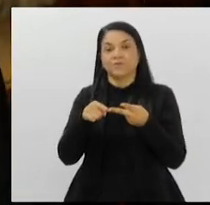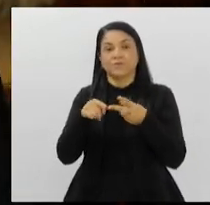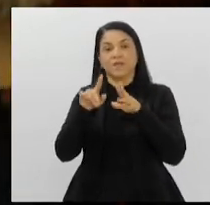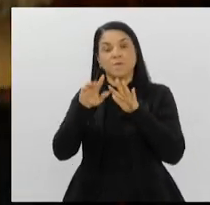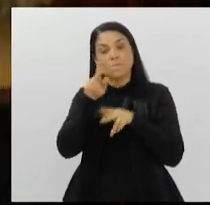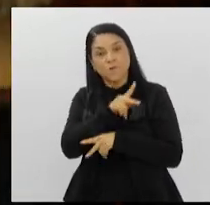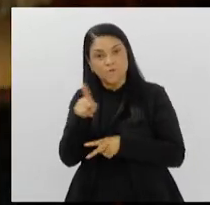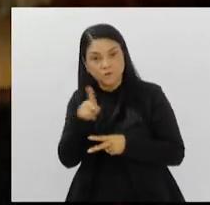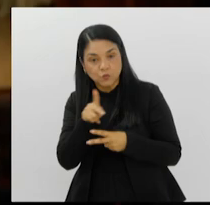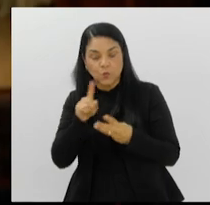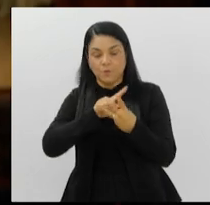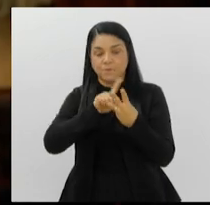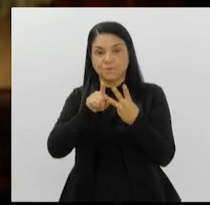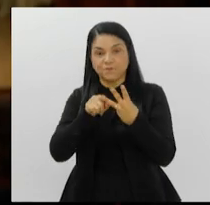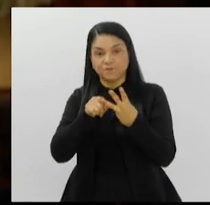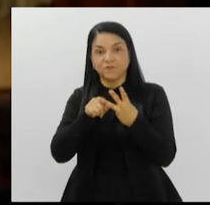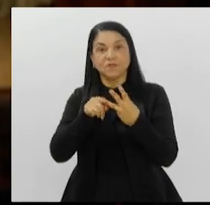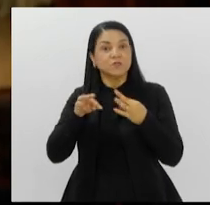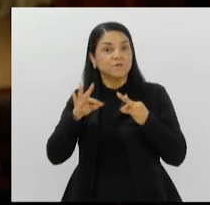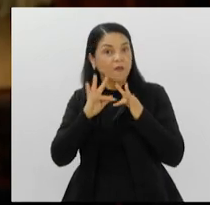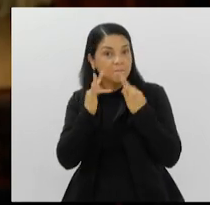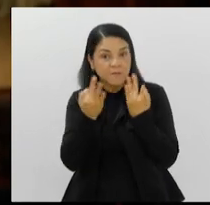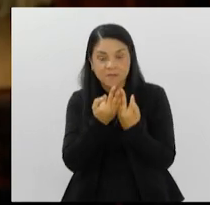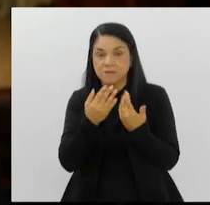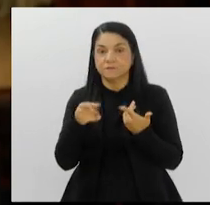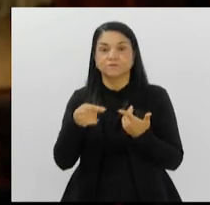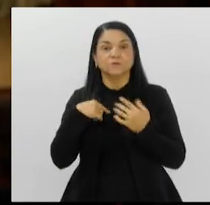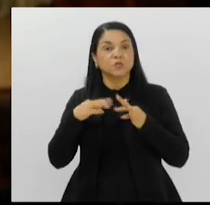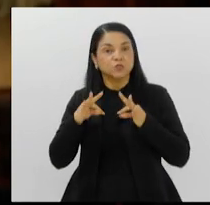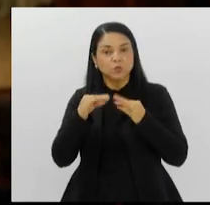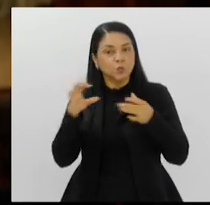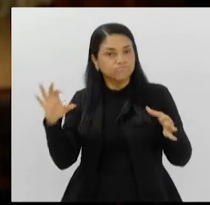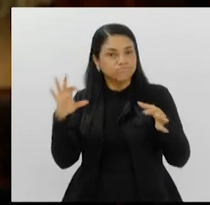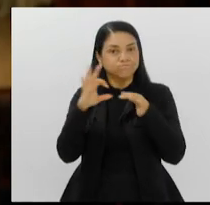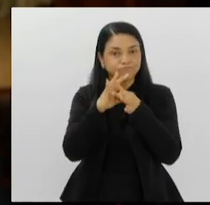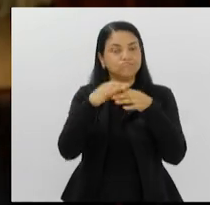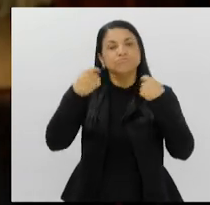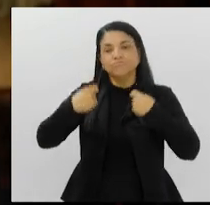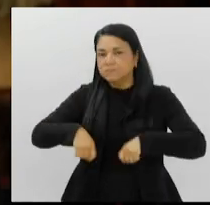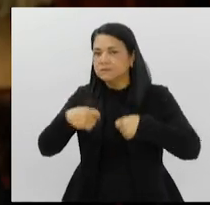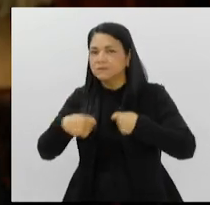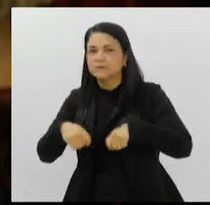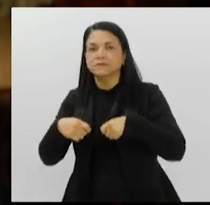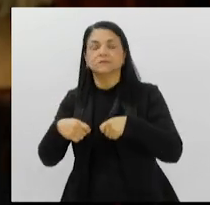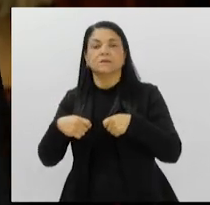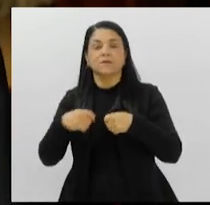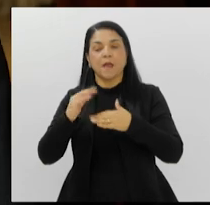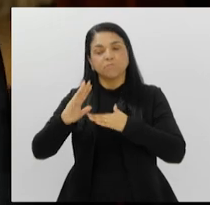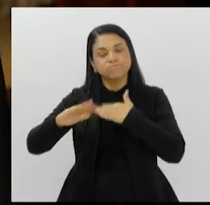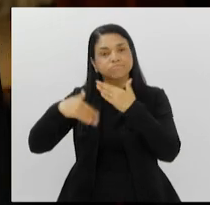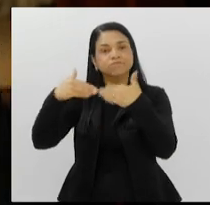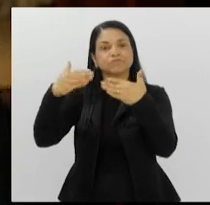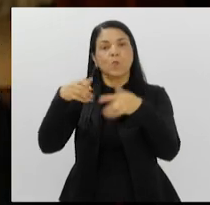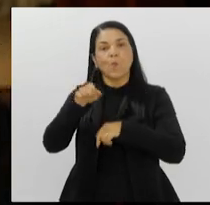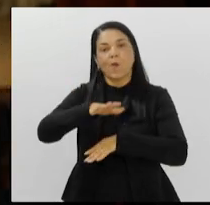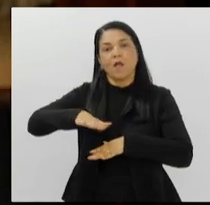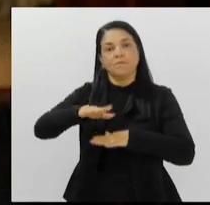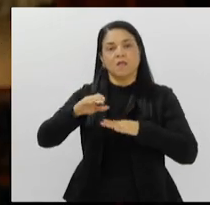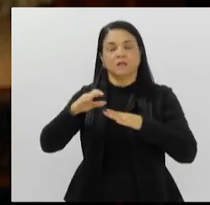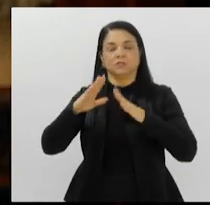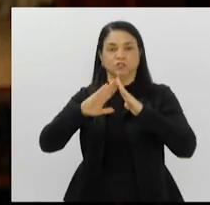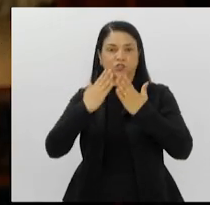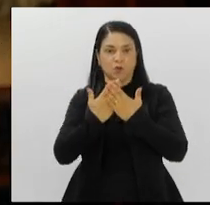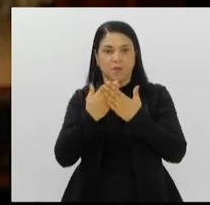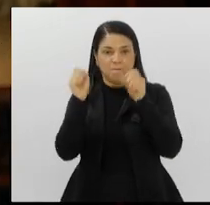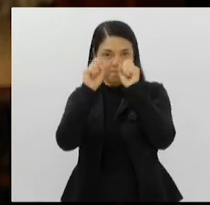os professores. Então, todo engajamento é necessário para que a gente construa um ambiente de paz. A gente